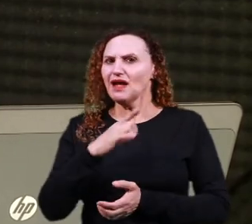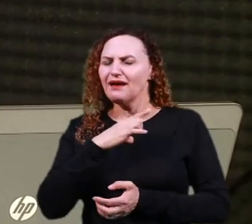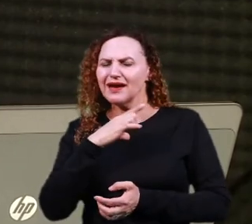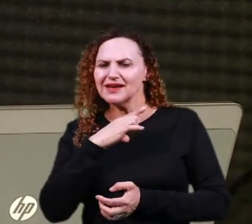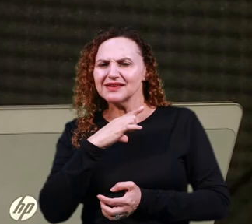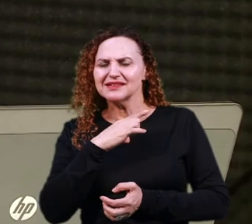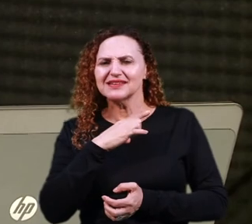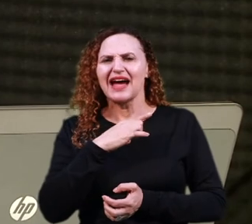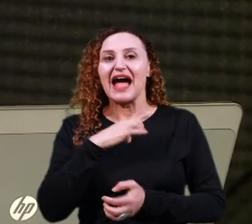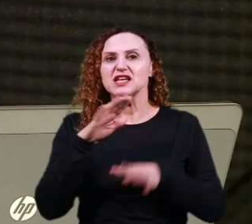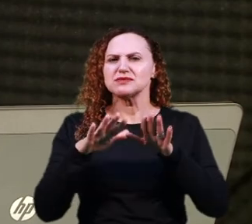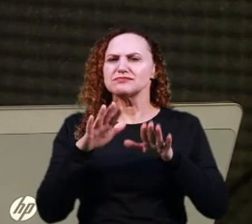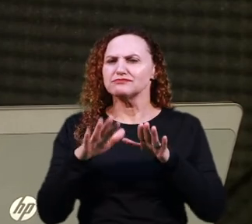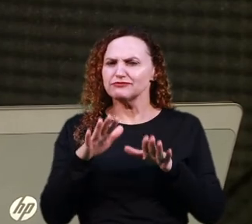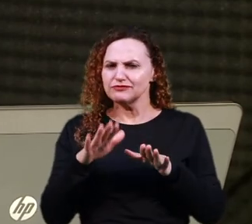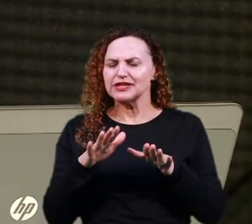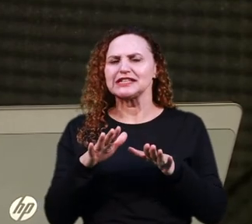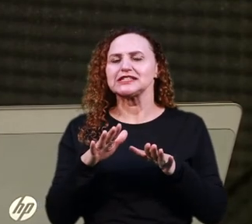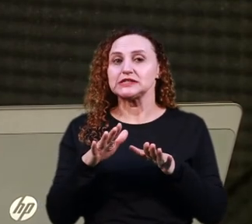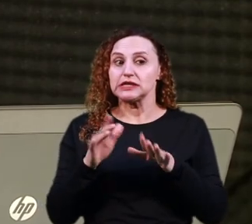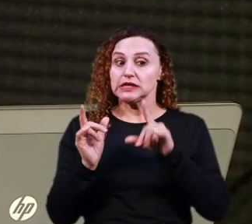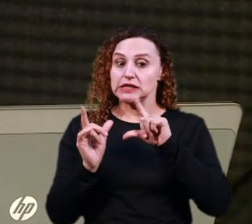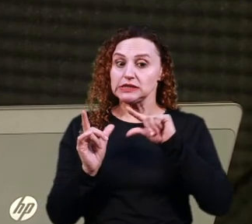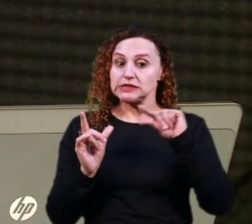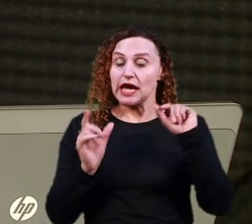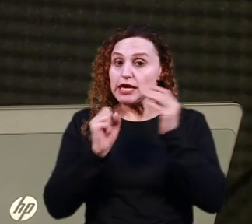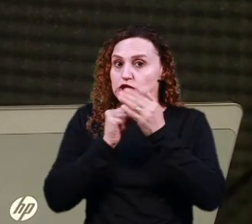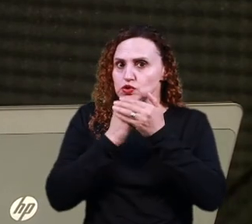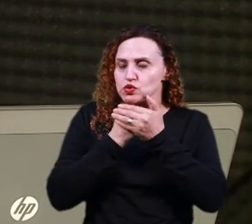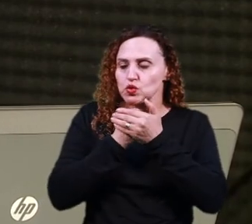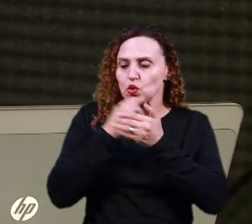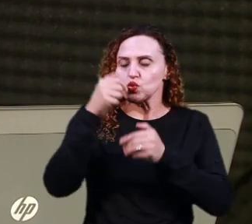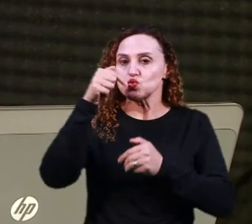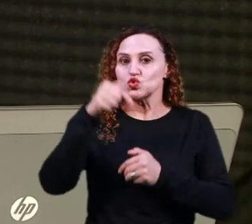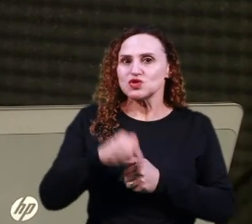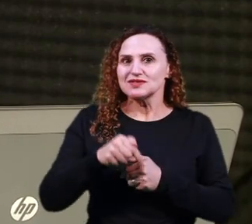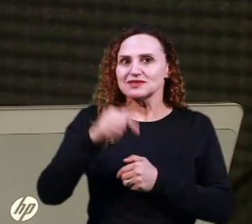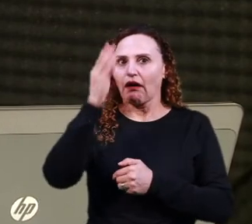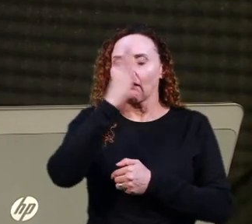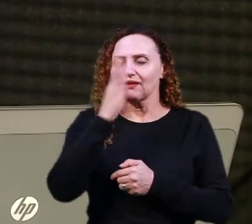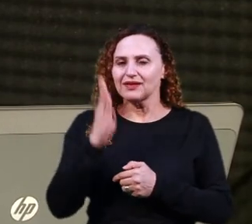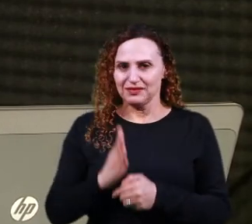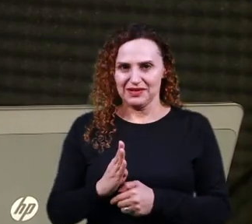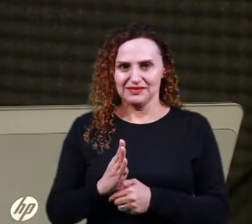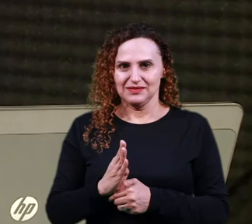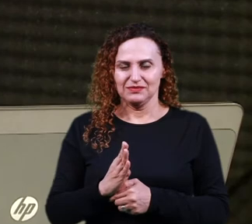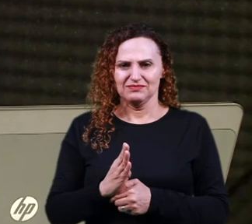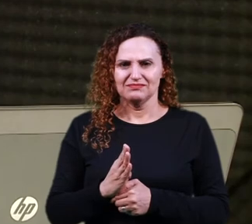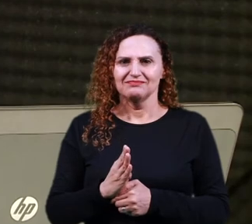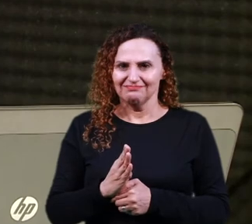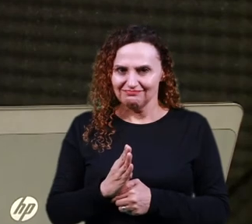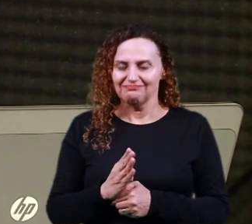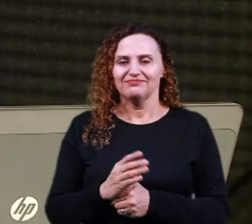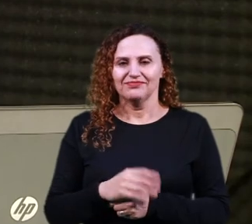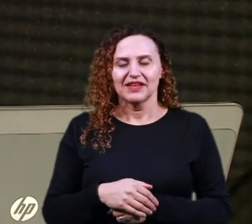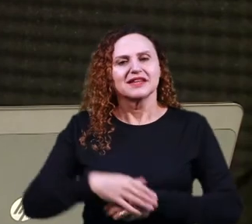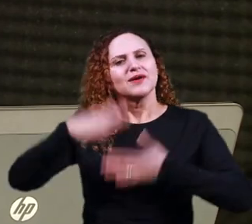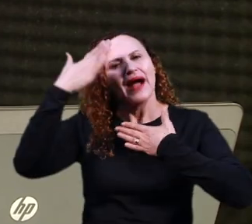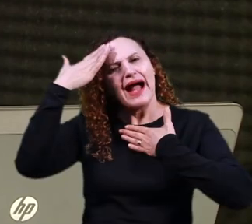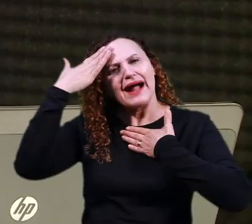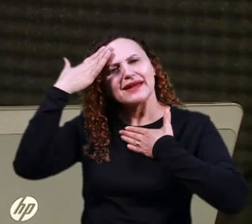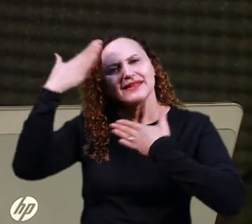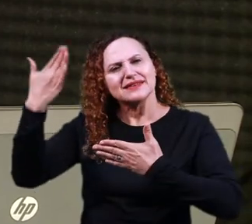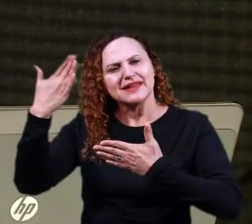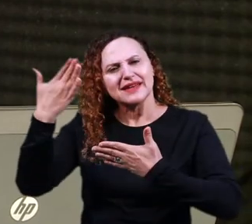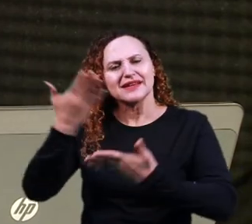escondido e ir para Portugal porque ele irrita muito os colonos do Maranhão então agradeço